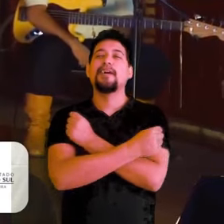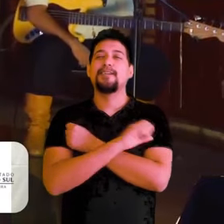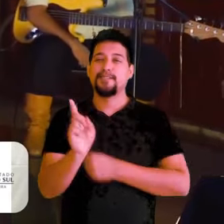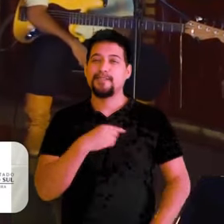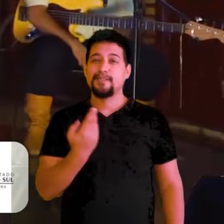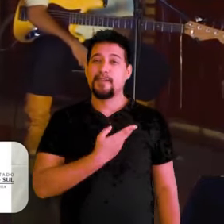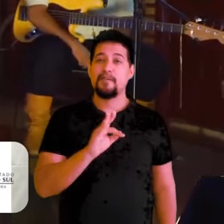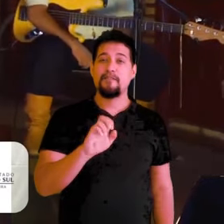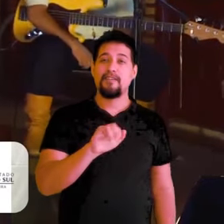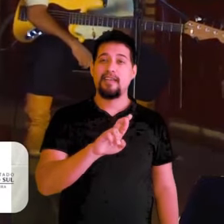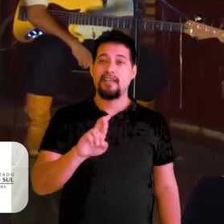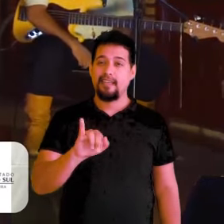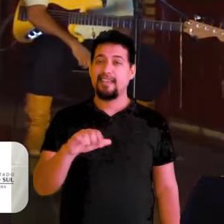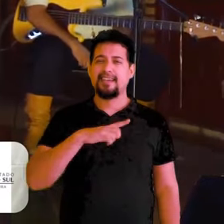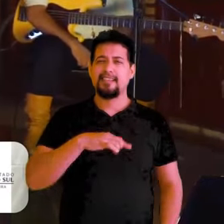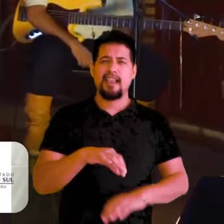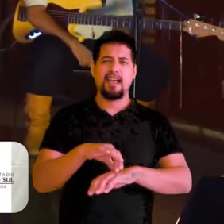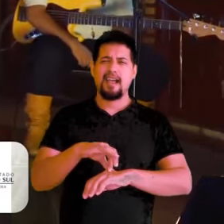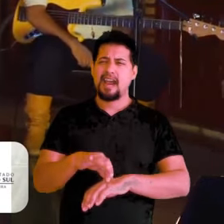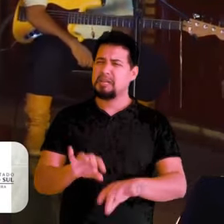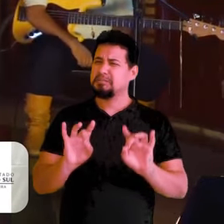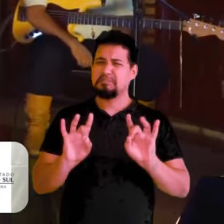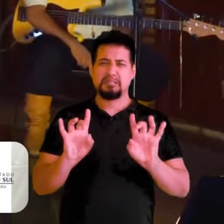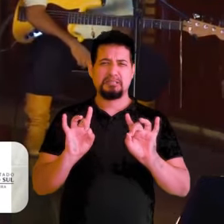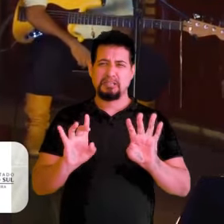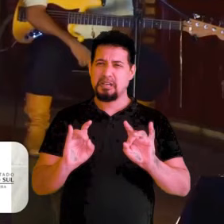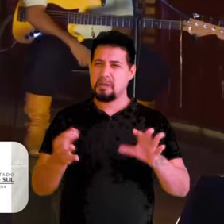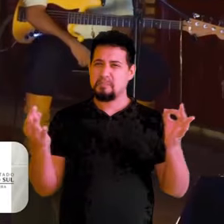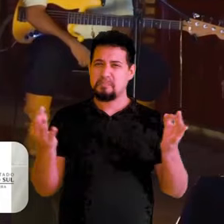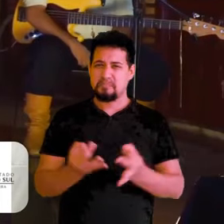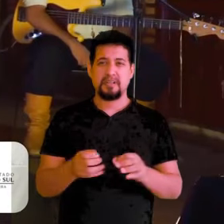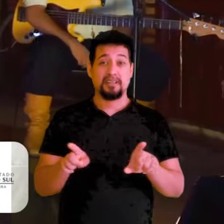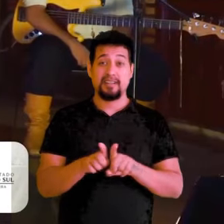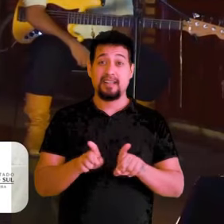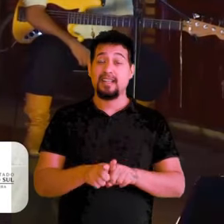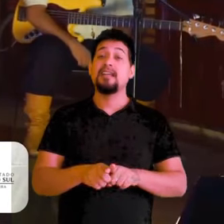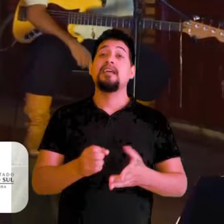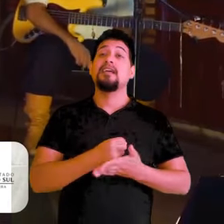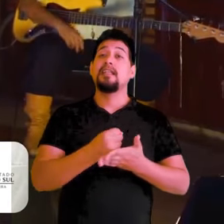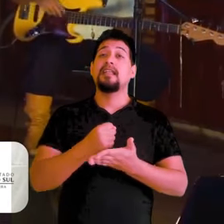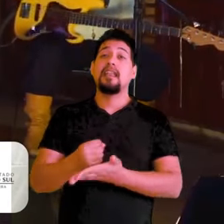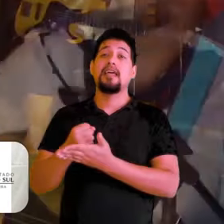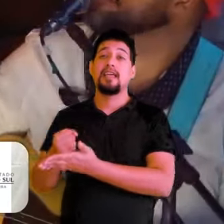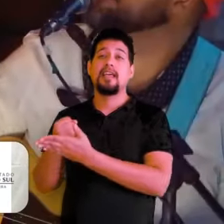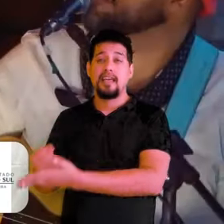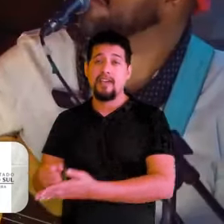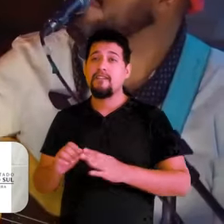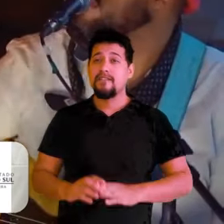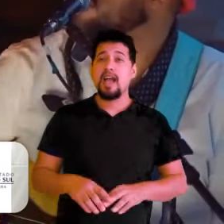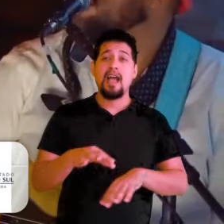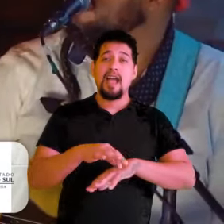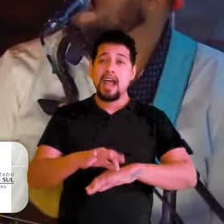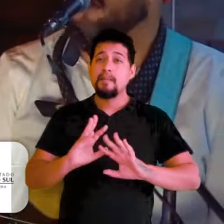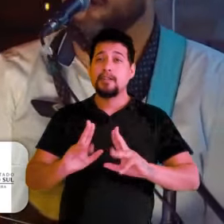mandar um abraço para o nosso amigo Ferri, que trouxe aquela carne especial. Ferri distribui carne para o Erechim inteiro,